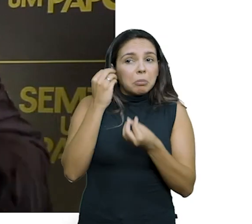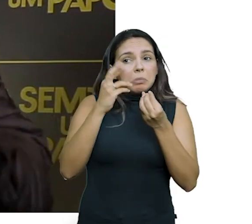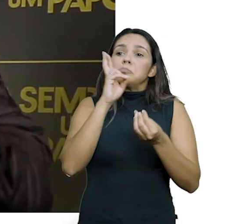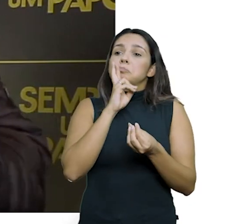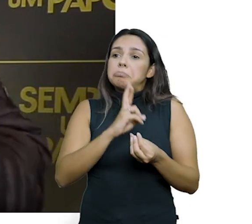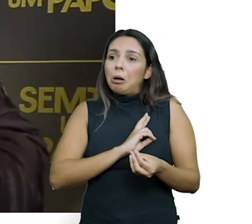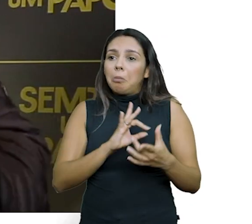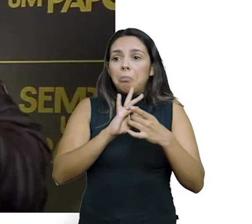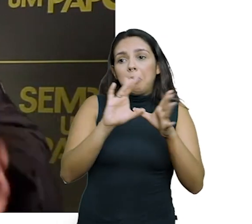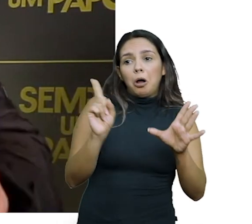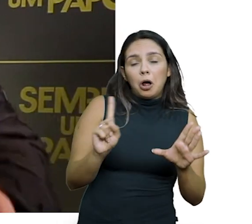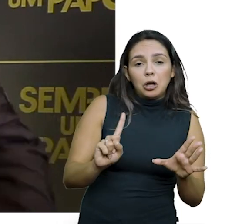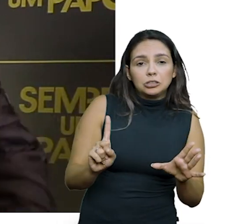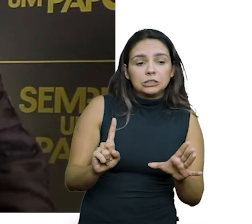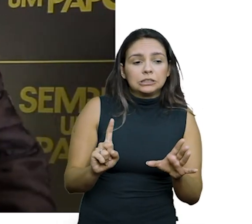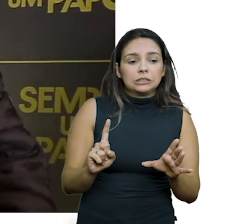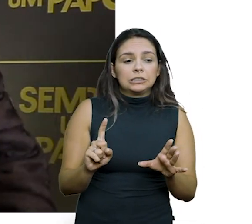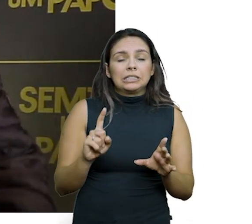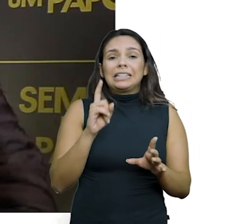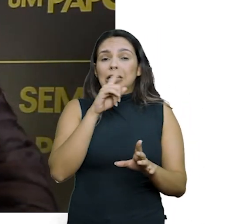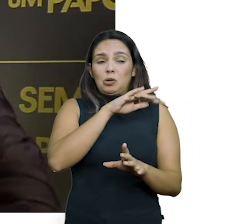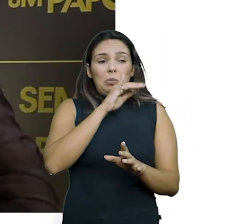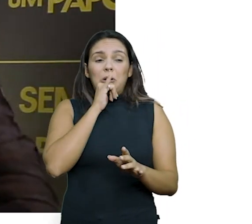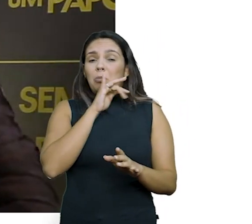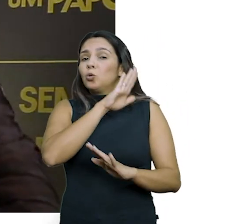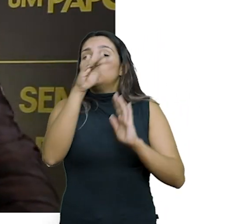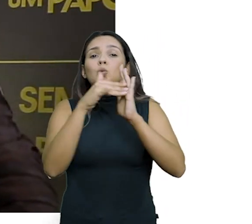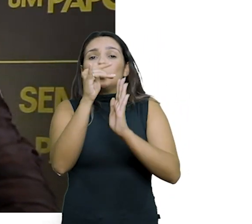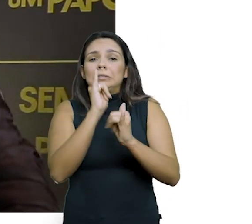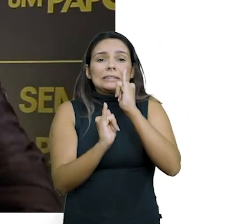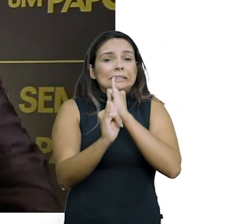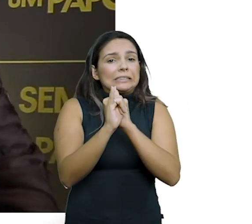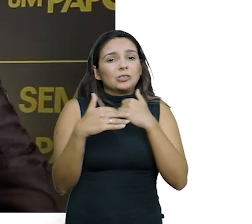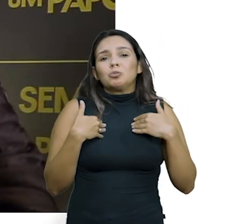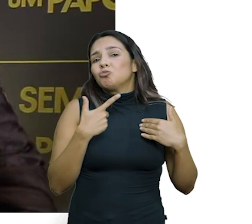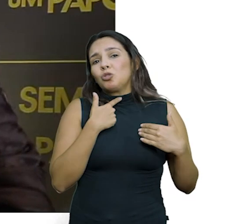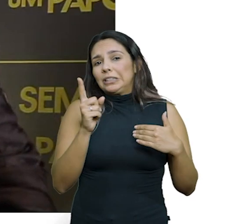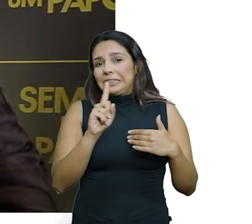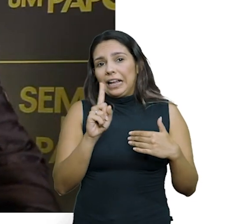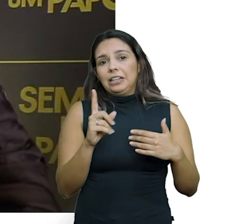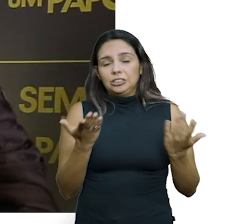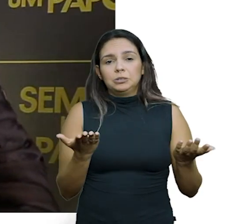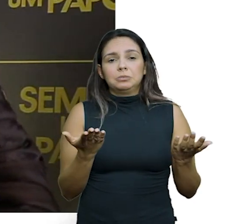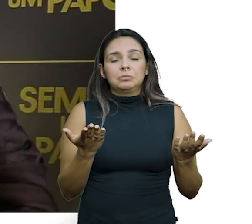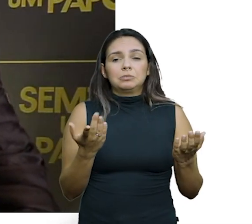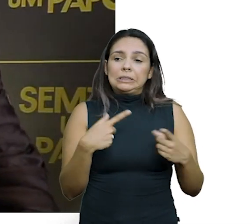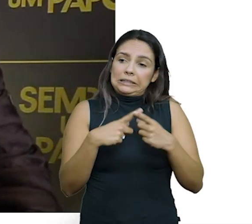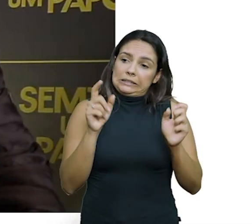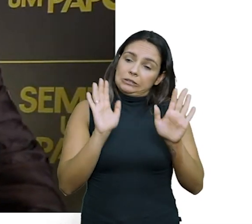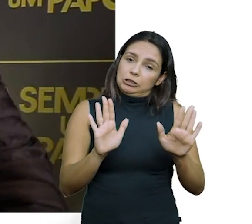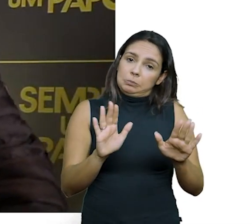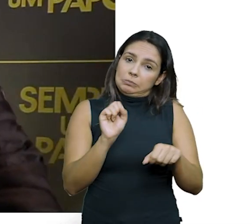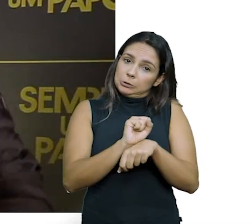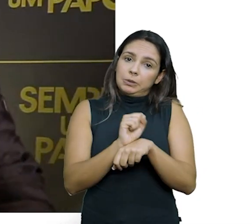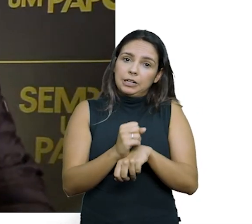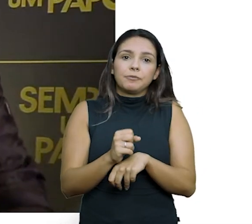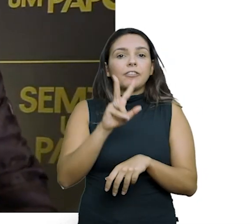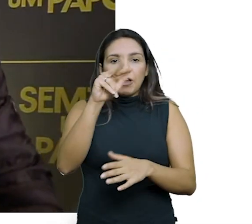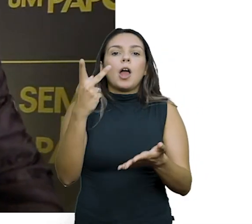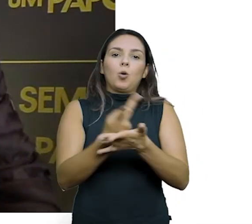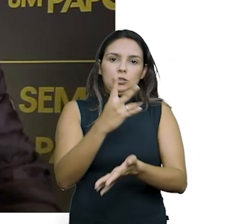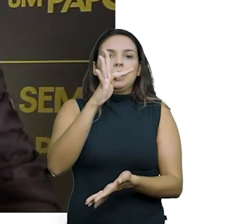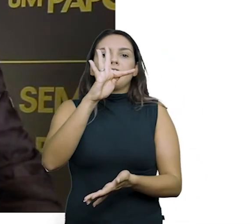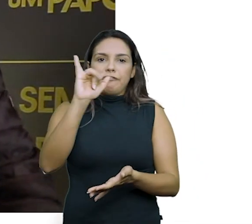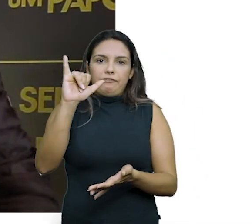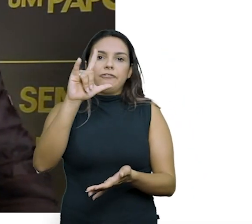se não for possível, vamos fazer tudo virtual. Tá? O FLI Araxá vai acontecer de uma forma ou de